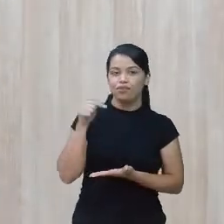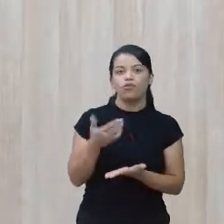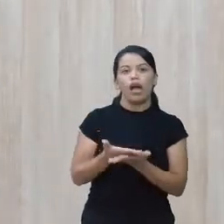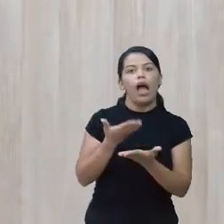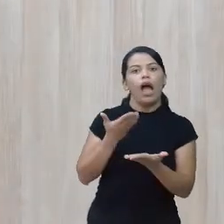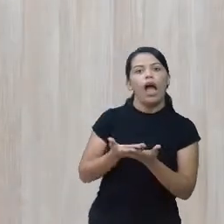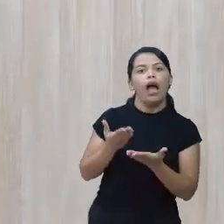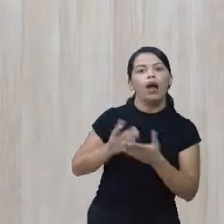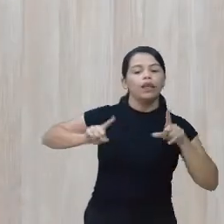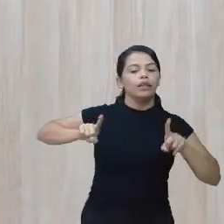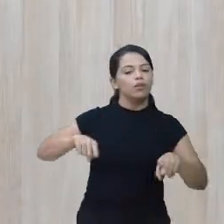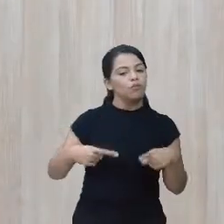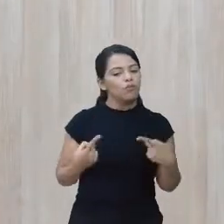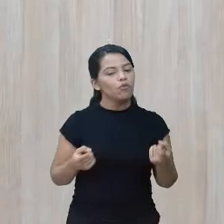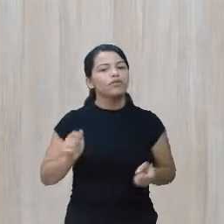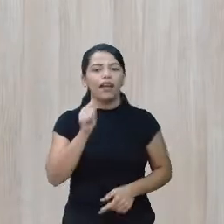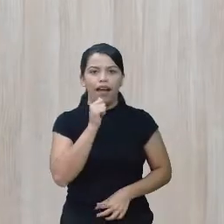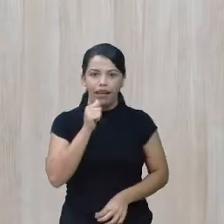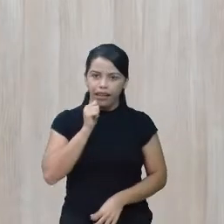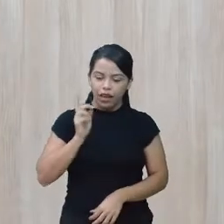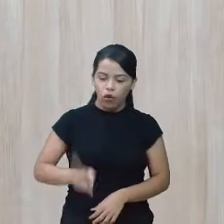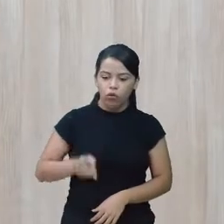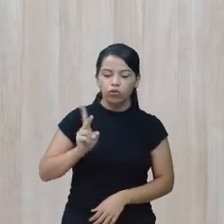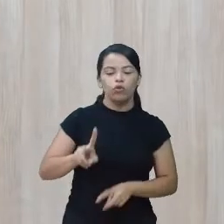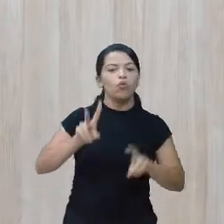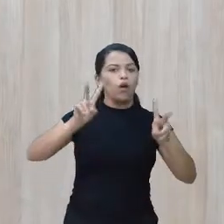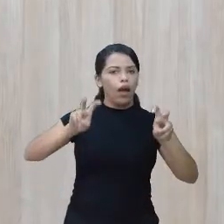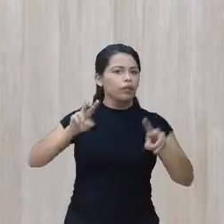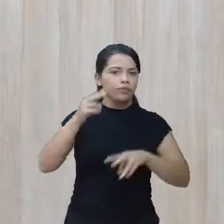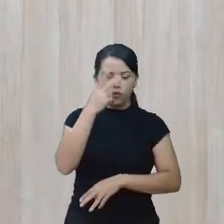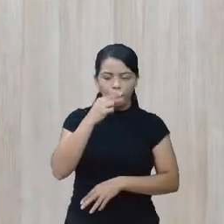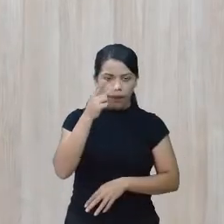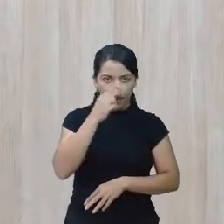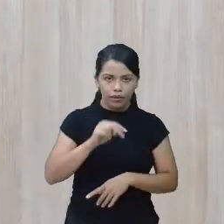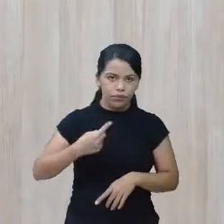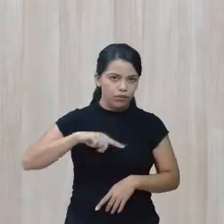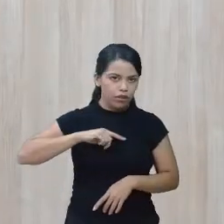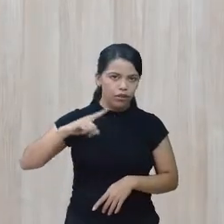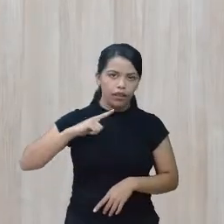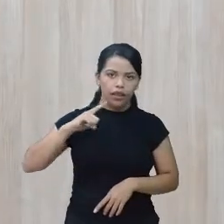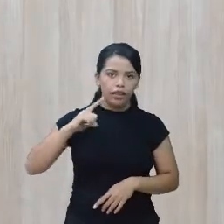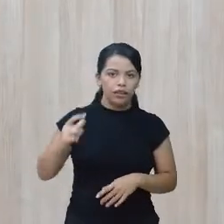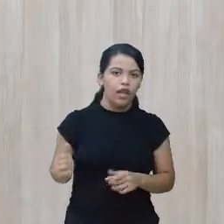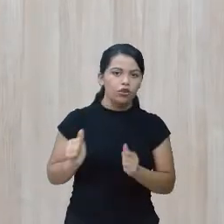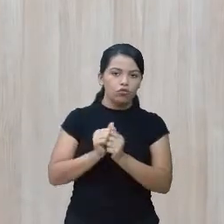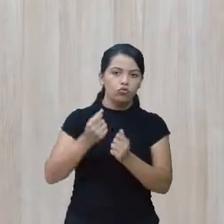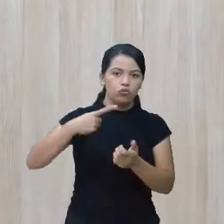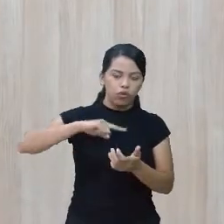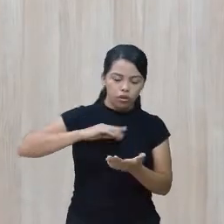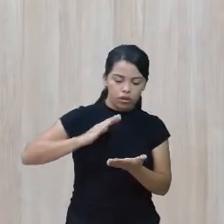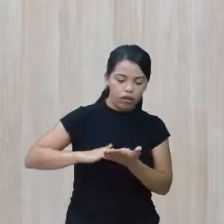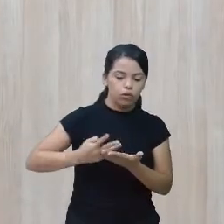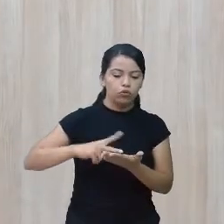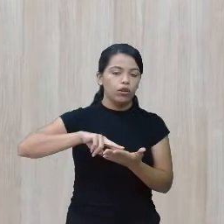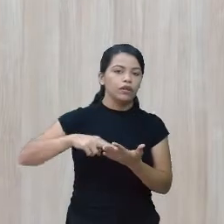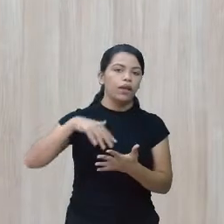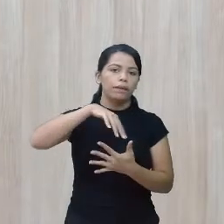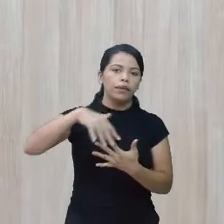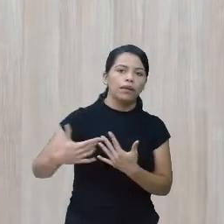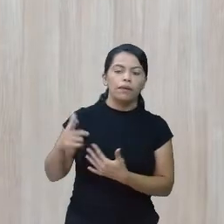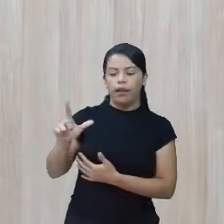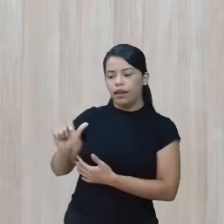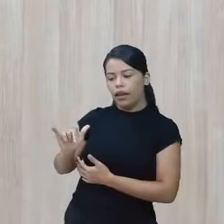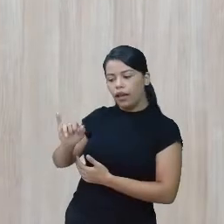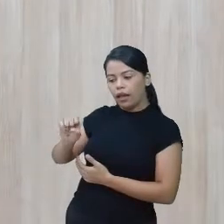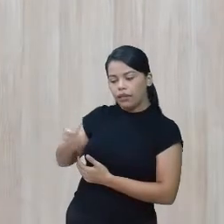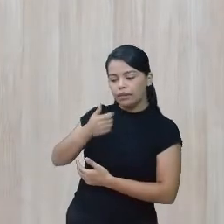de música ainda, né? Continuando com esse assunto. A gente tem hoje aqui Laisa fazendo a tradução para Libras.